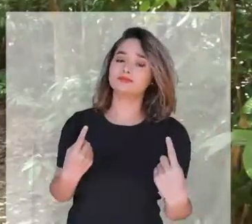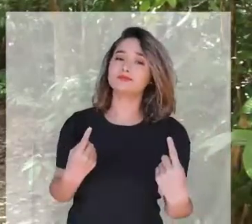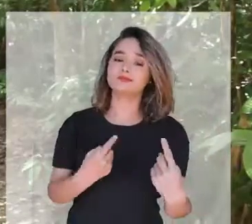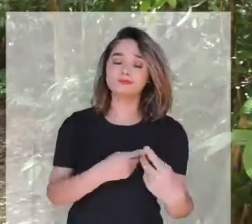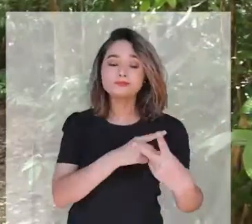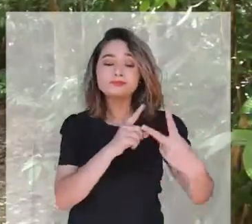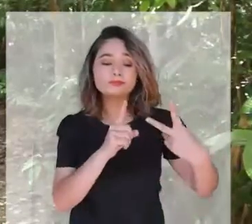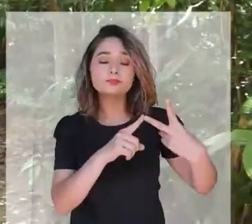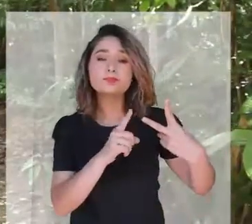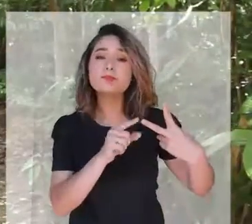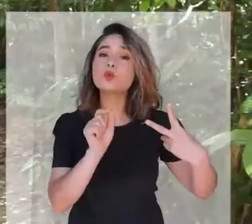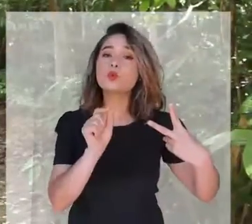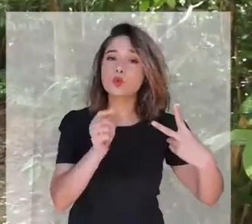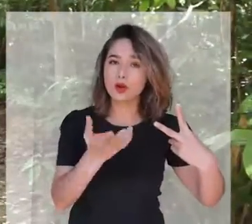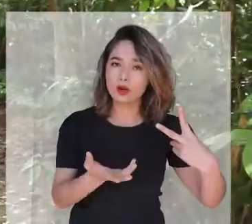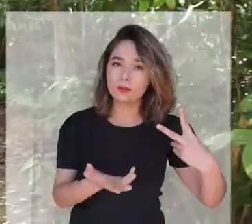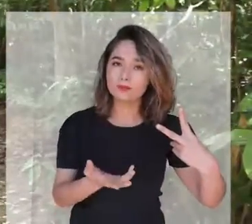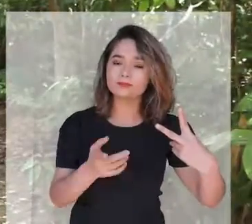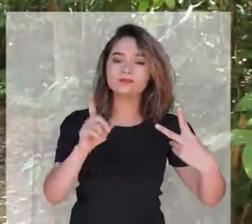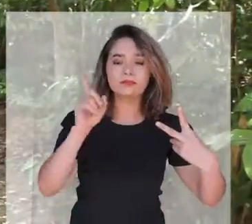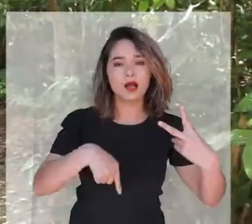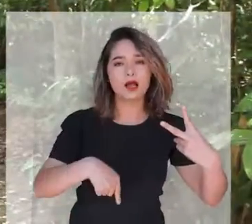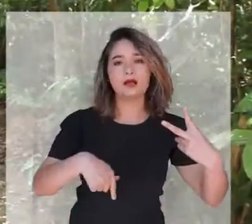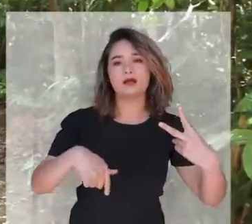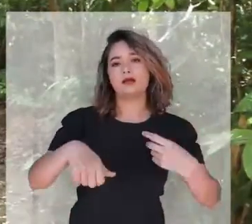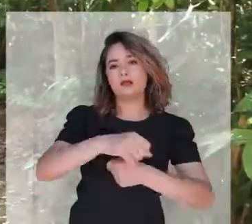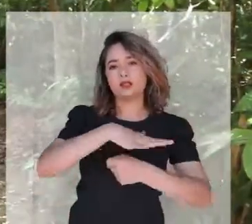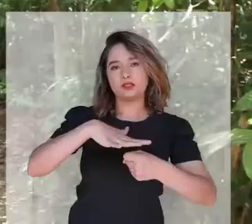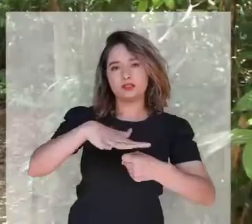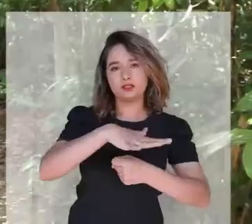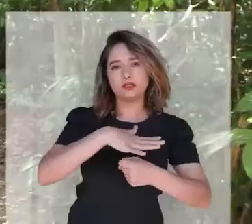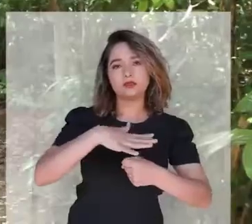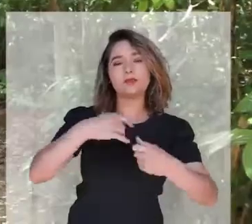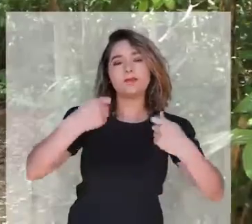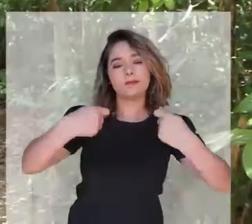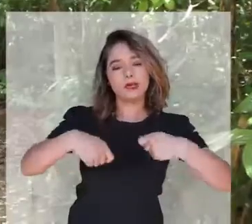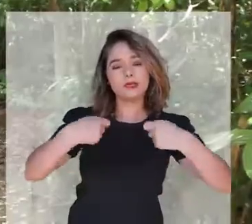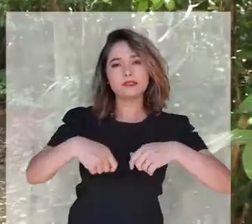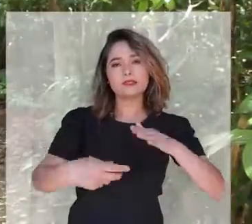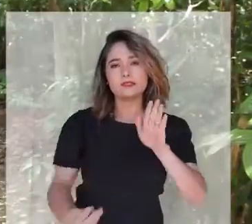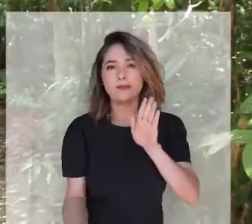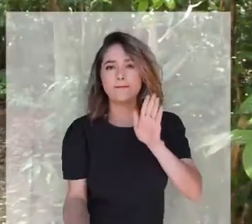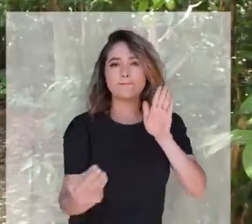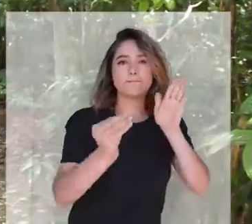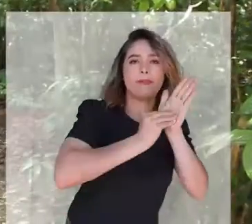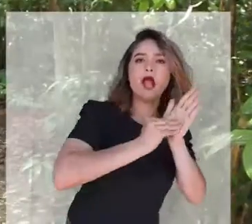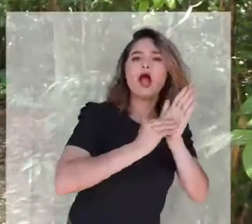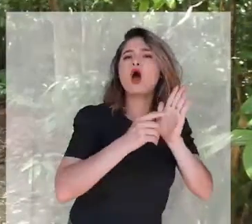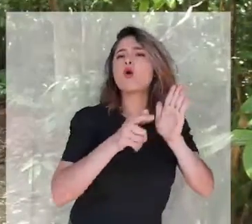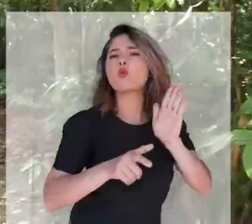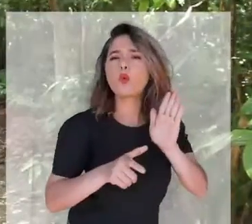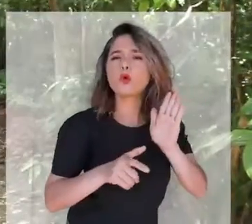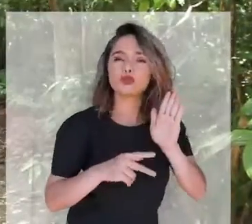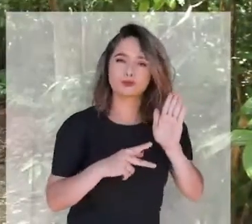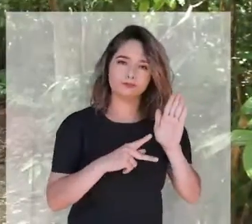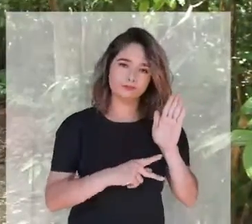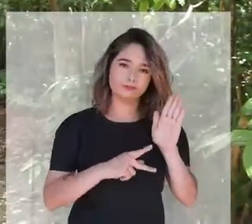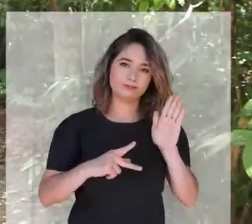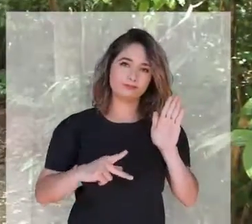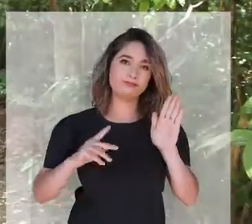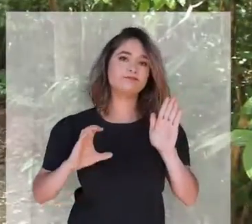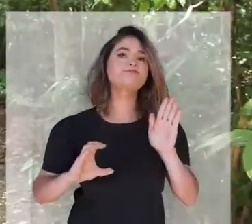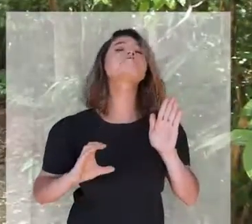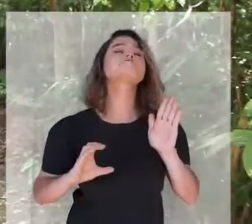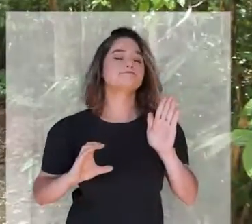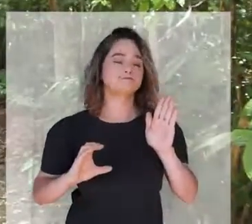de uma certa maneira, por uma grande articulação com a Pró-Reitoria de Ensino de Graduação,